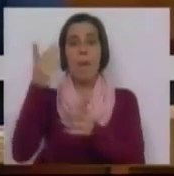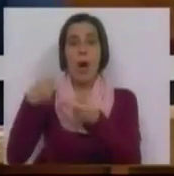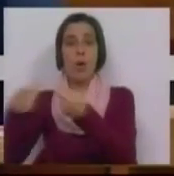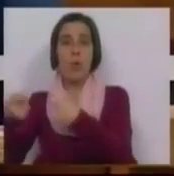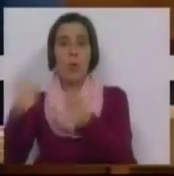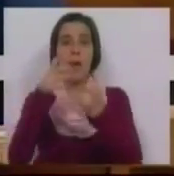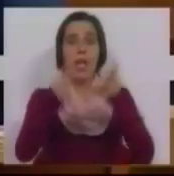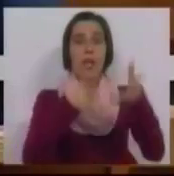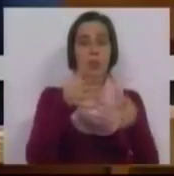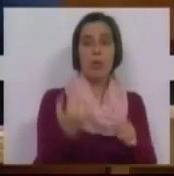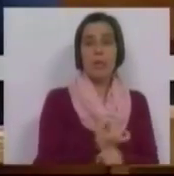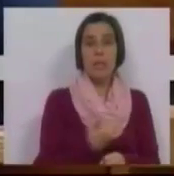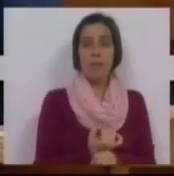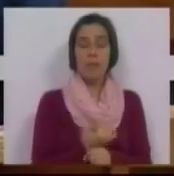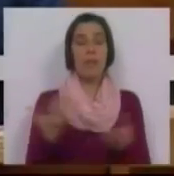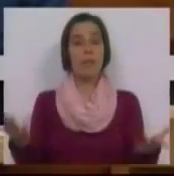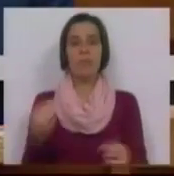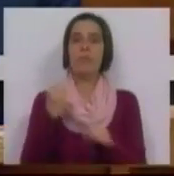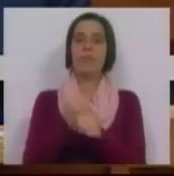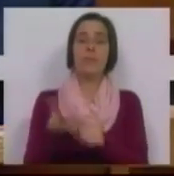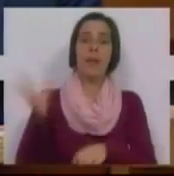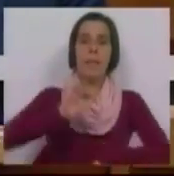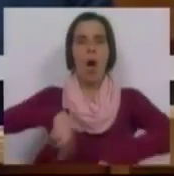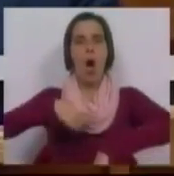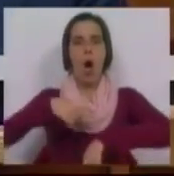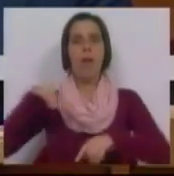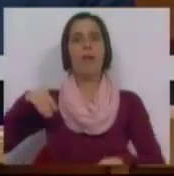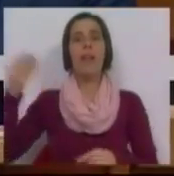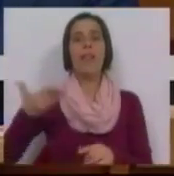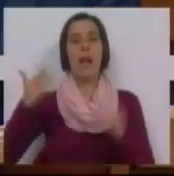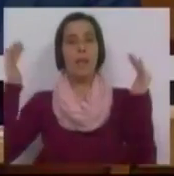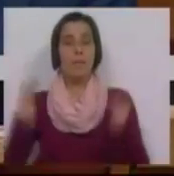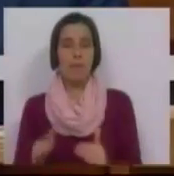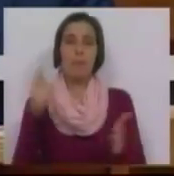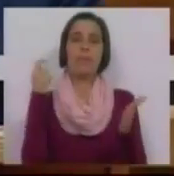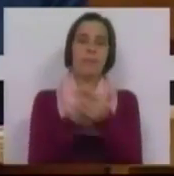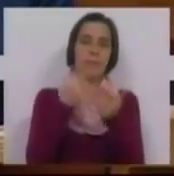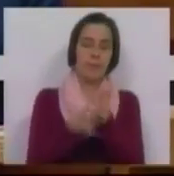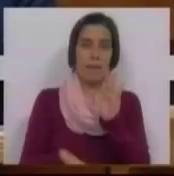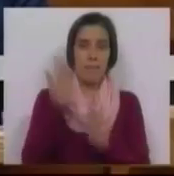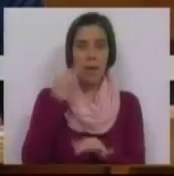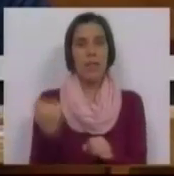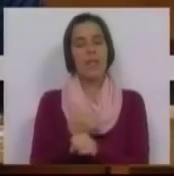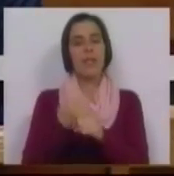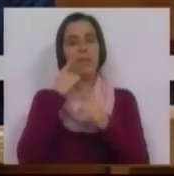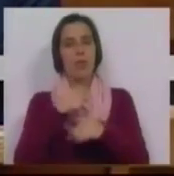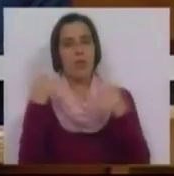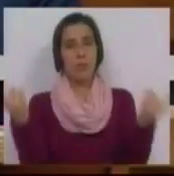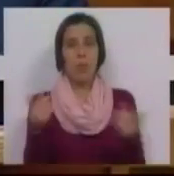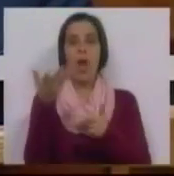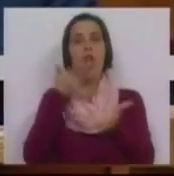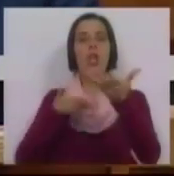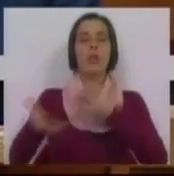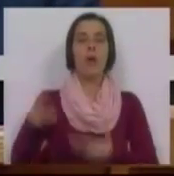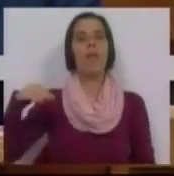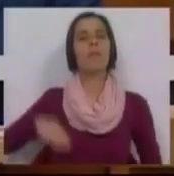comércio, indústria e serviços. Trabalhar mais horas com menos direitos, pagando mais pelos serviços públicos, em